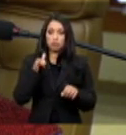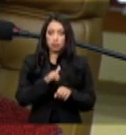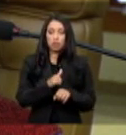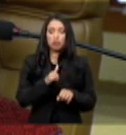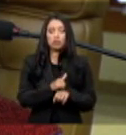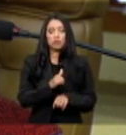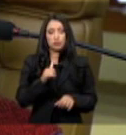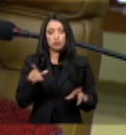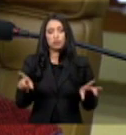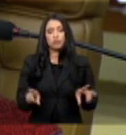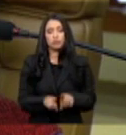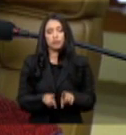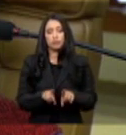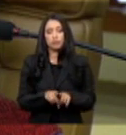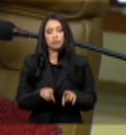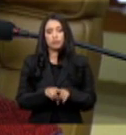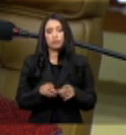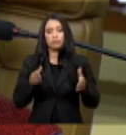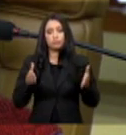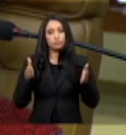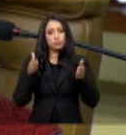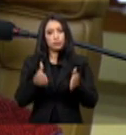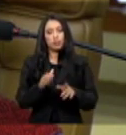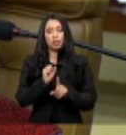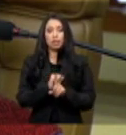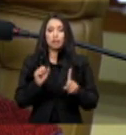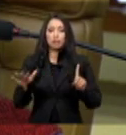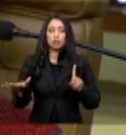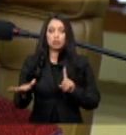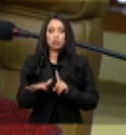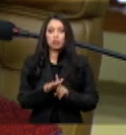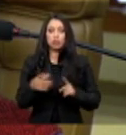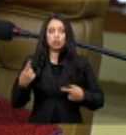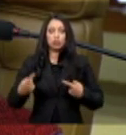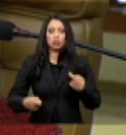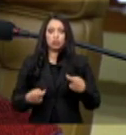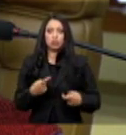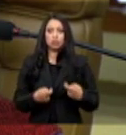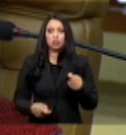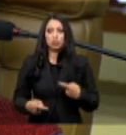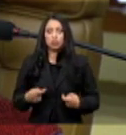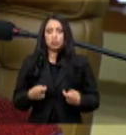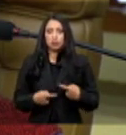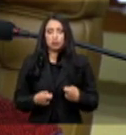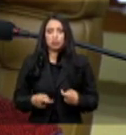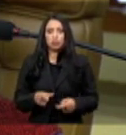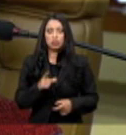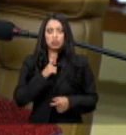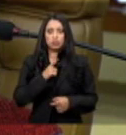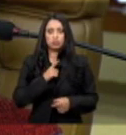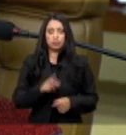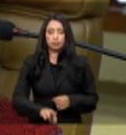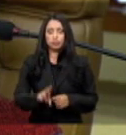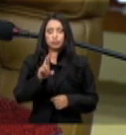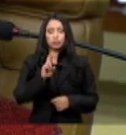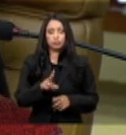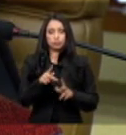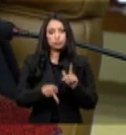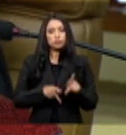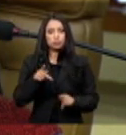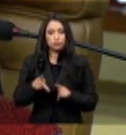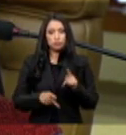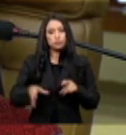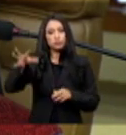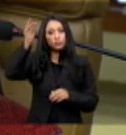Houve ampla e restrita participação da sociedade no debate. E, por fim, foi tomada a decisão que os representantes do povo brasileiro entendiam a